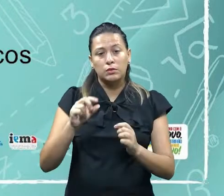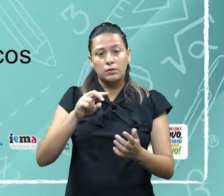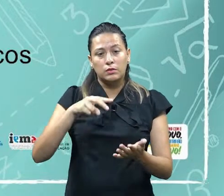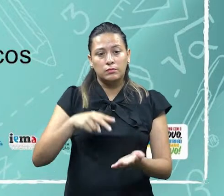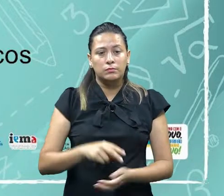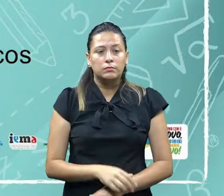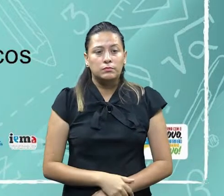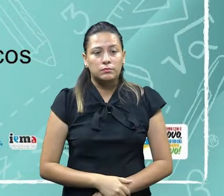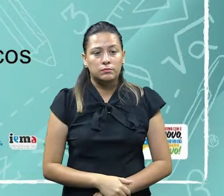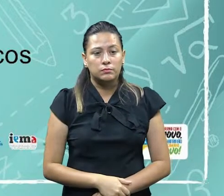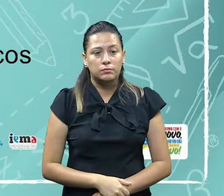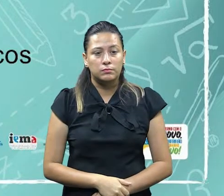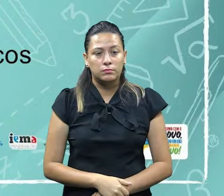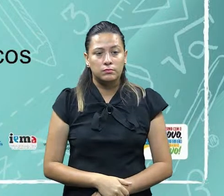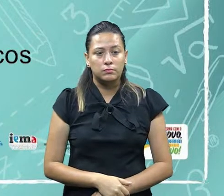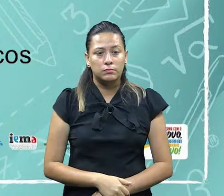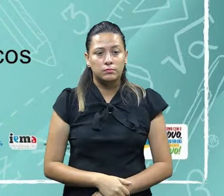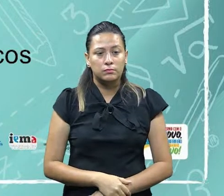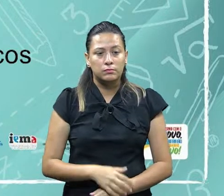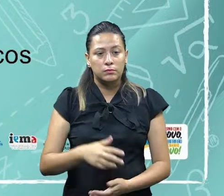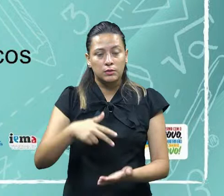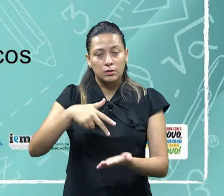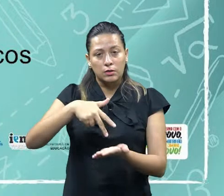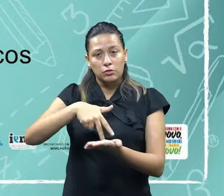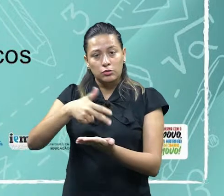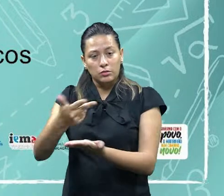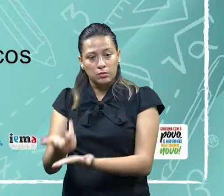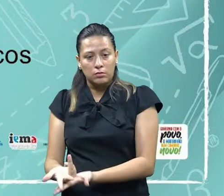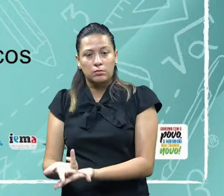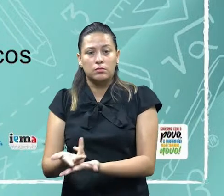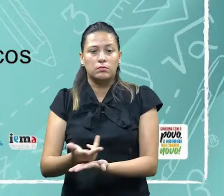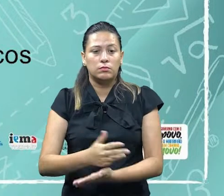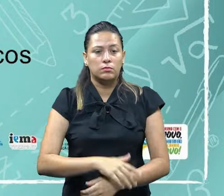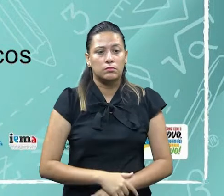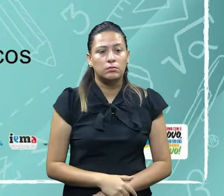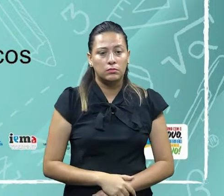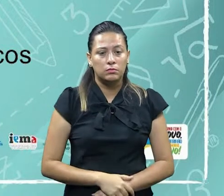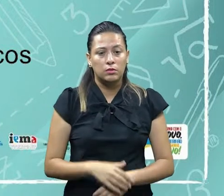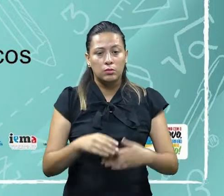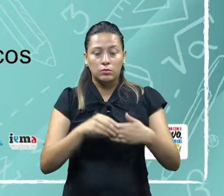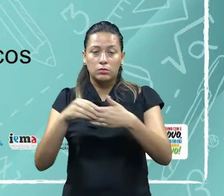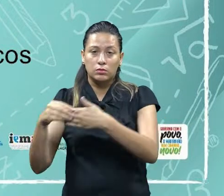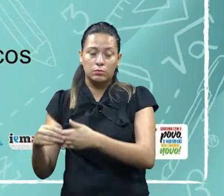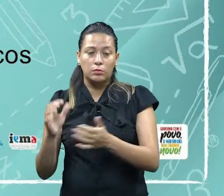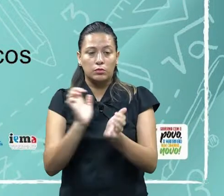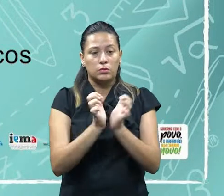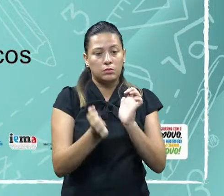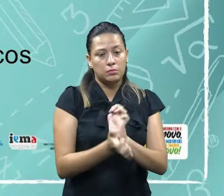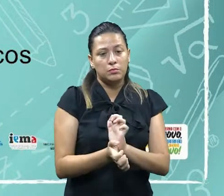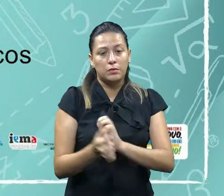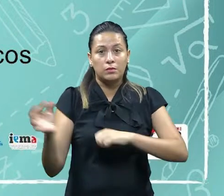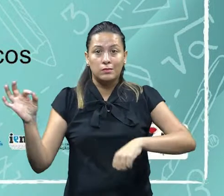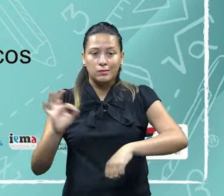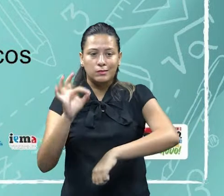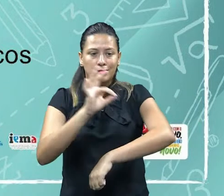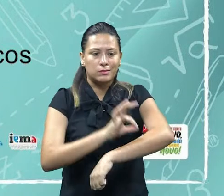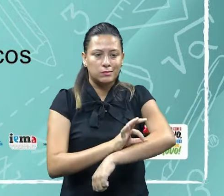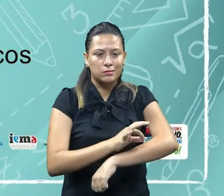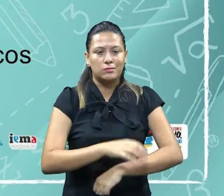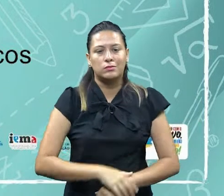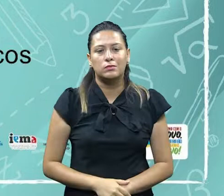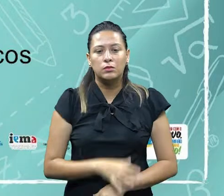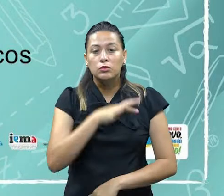no transporte e com equipamentos, risco de ataques de insetos, risco de ataque